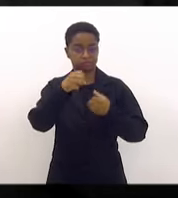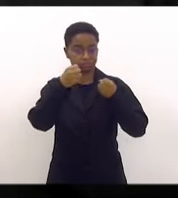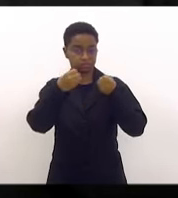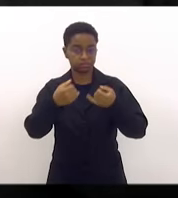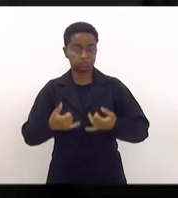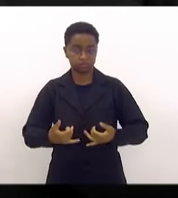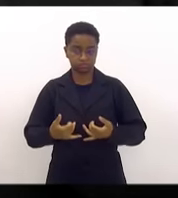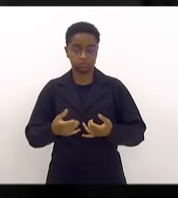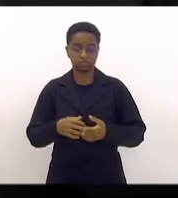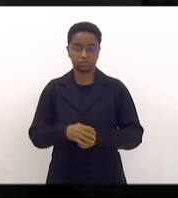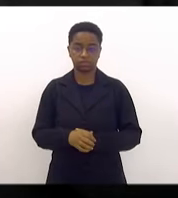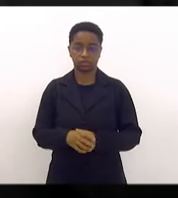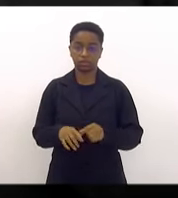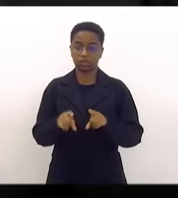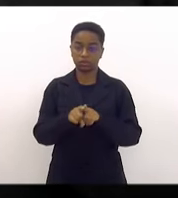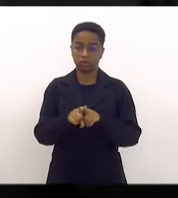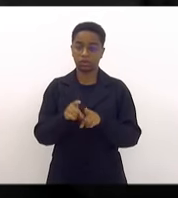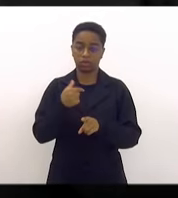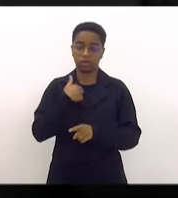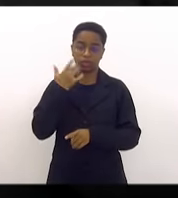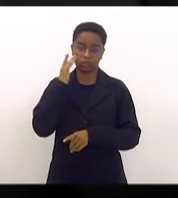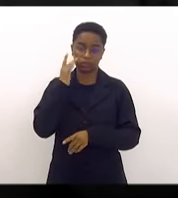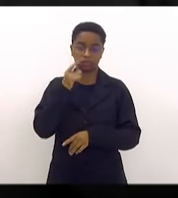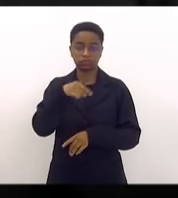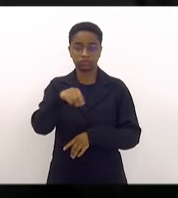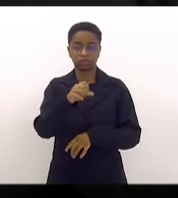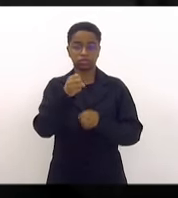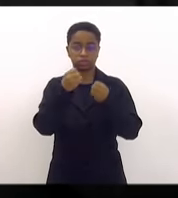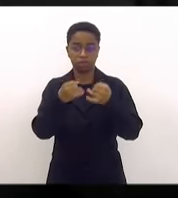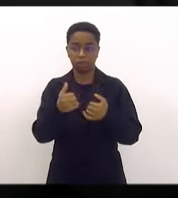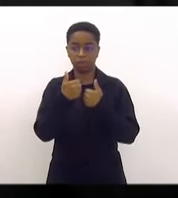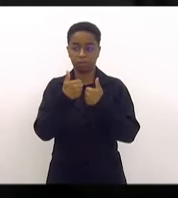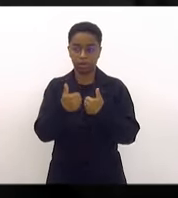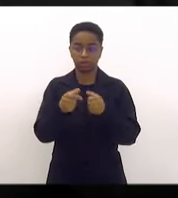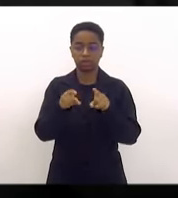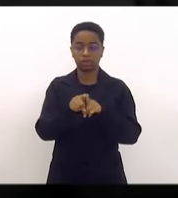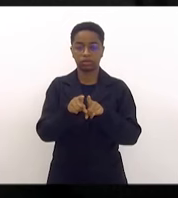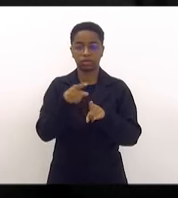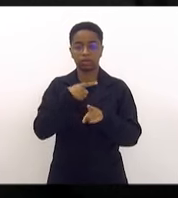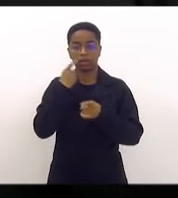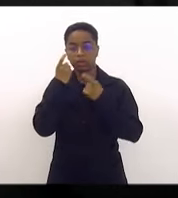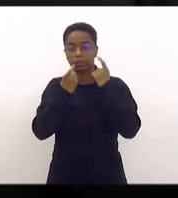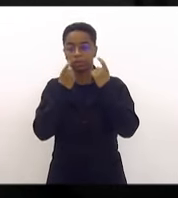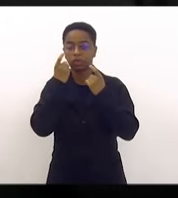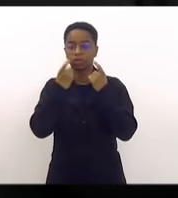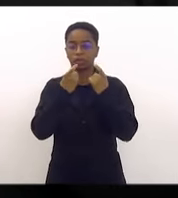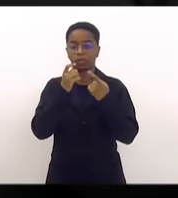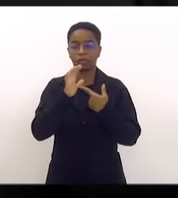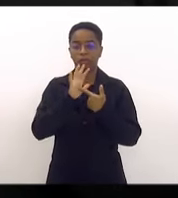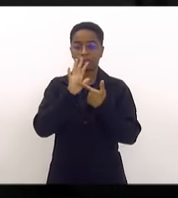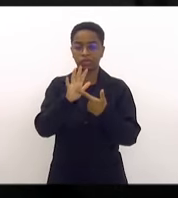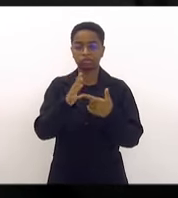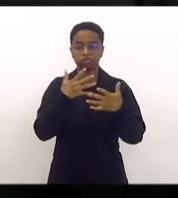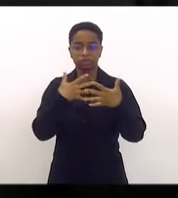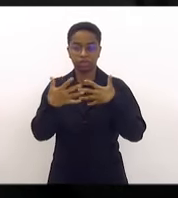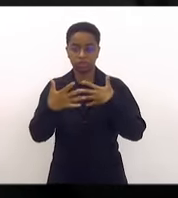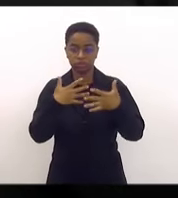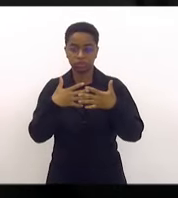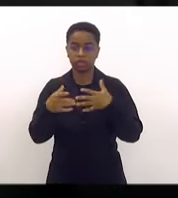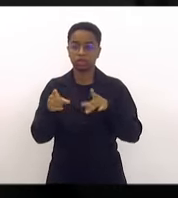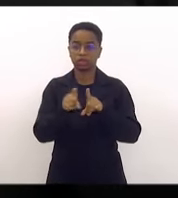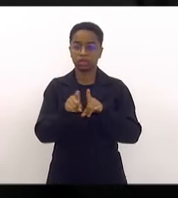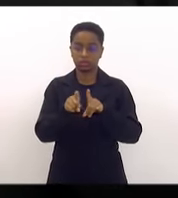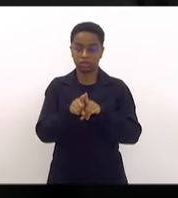ouvi dos Senhores acho que foi muito bem pontuado Houve essa preocupação de trazer Total transparência até